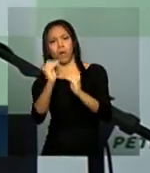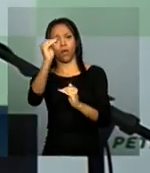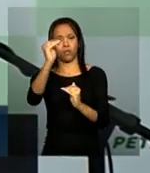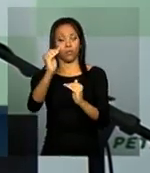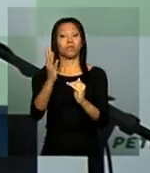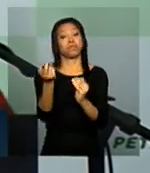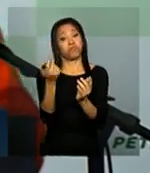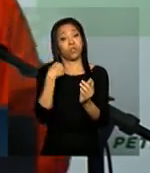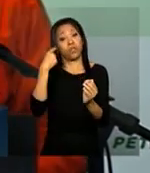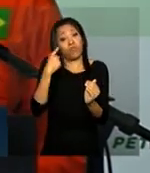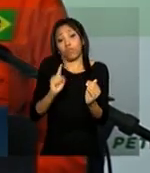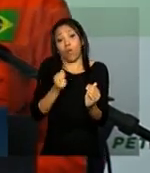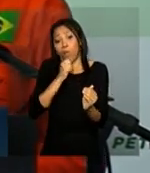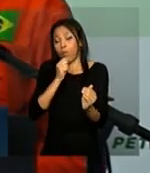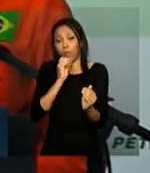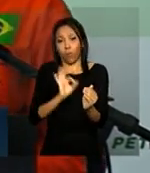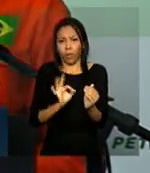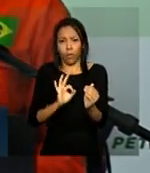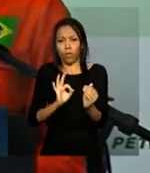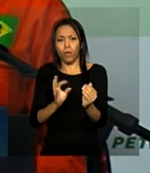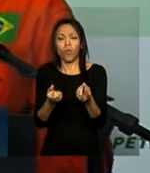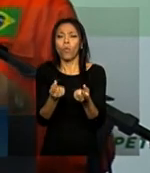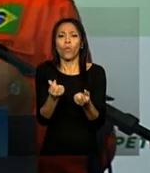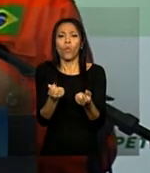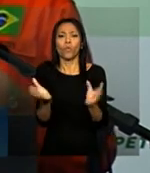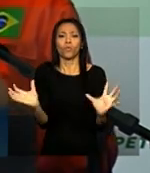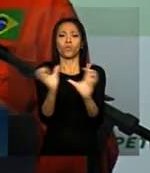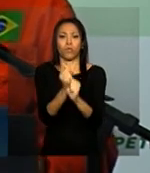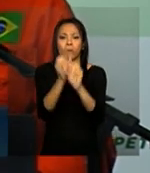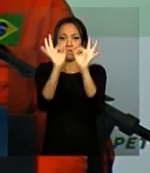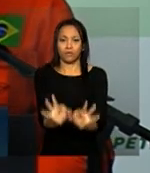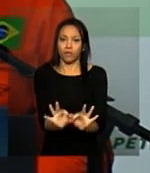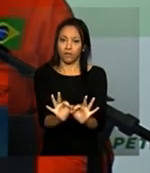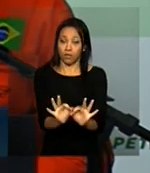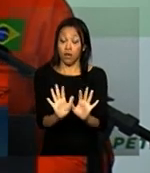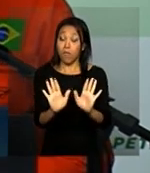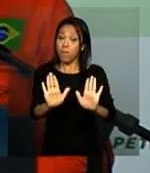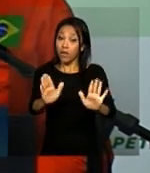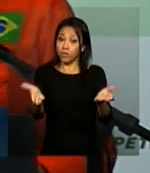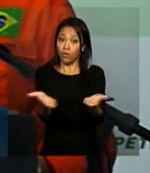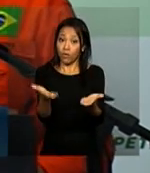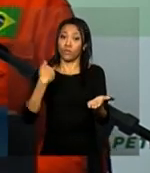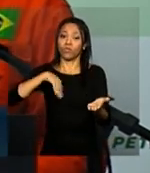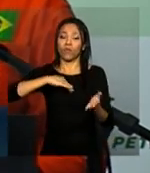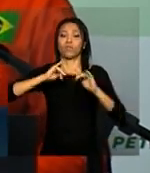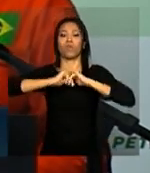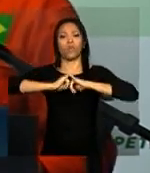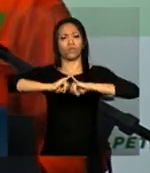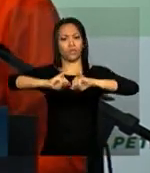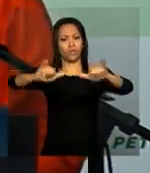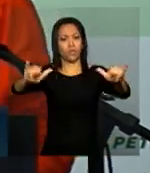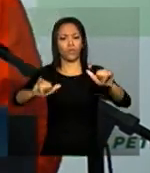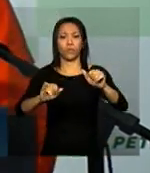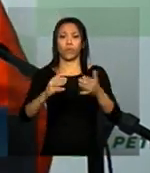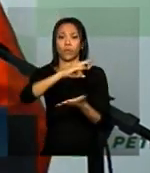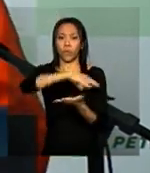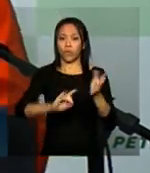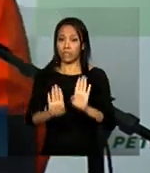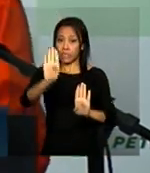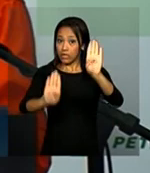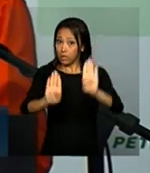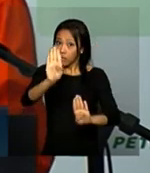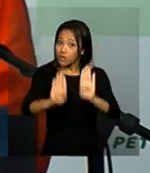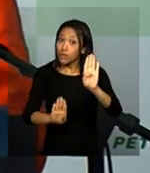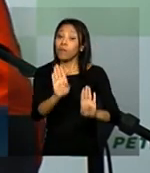mais, ninguém sabe ainda o que será. Hoje nós estamos anunciando a licitação feita